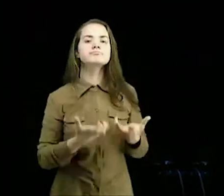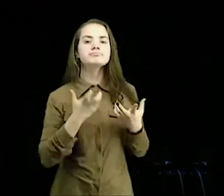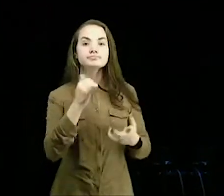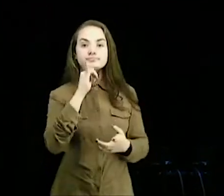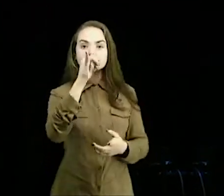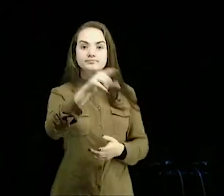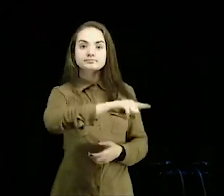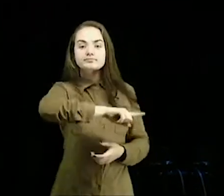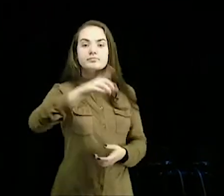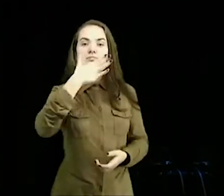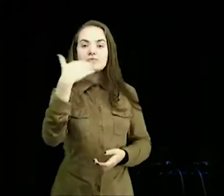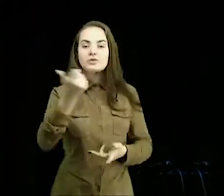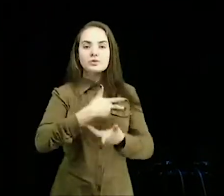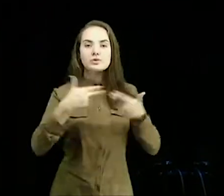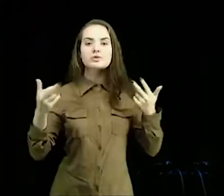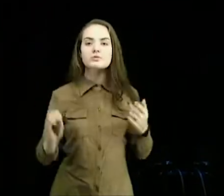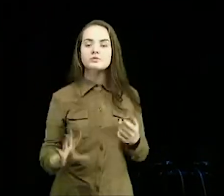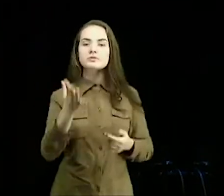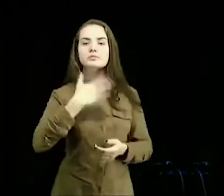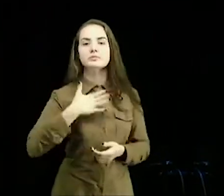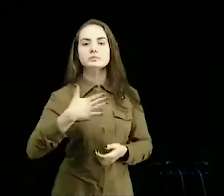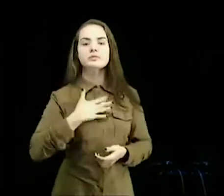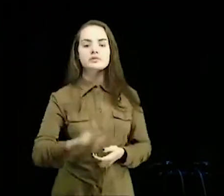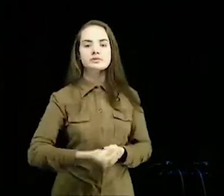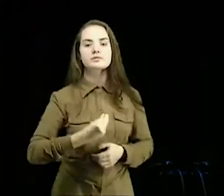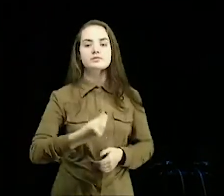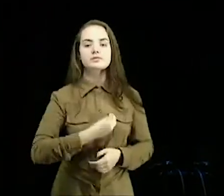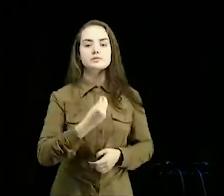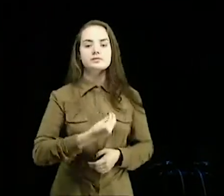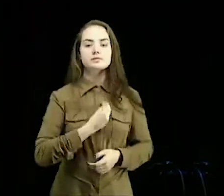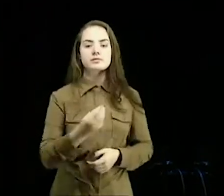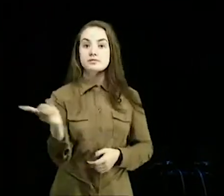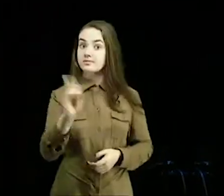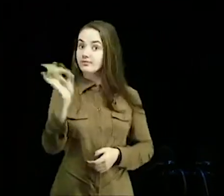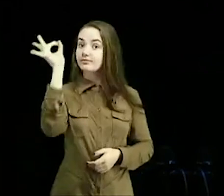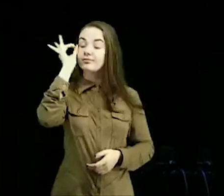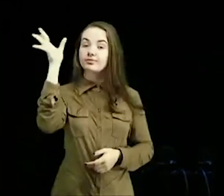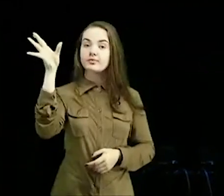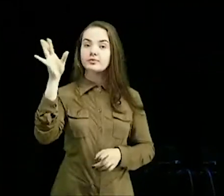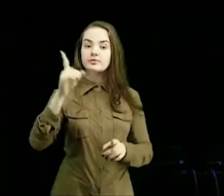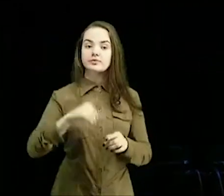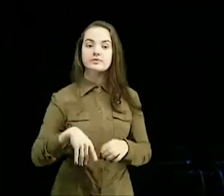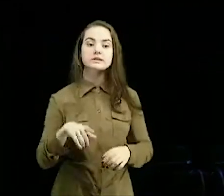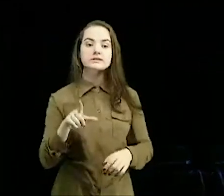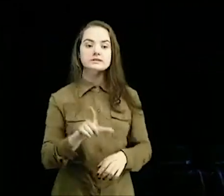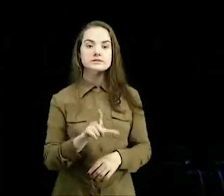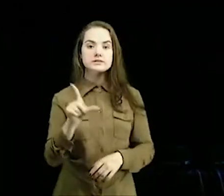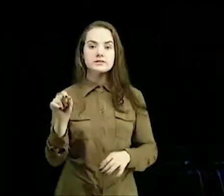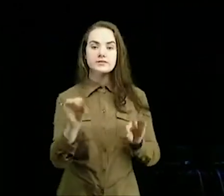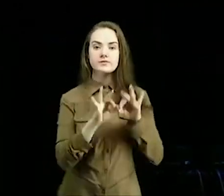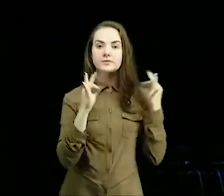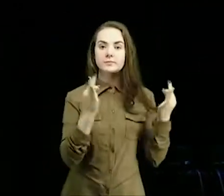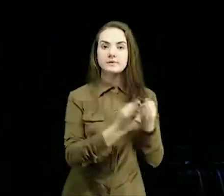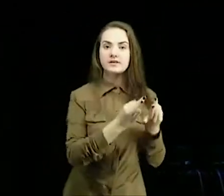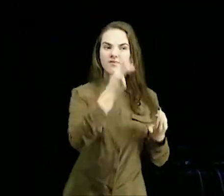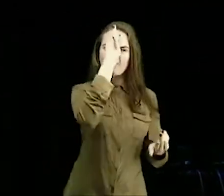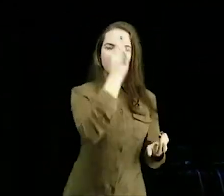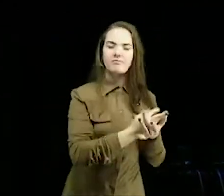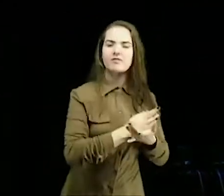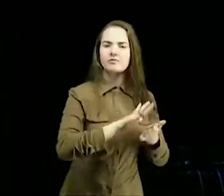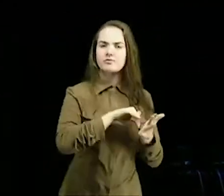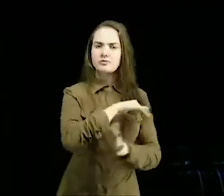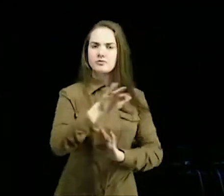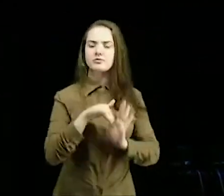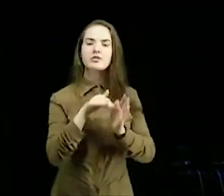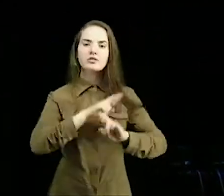a melhor coisa que aconteceu na minha vida, e não foi fácil, sair de uma família que tinha uma fé completamente